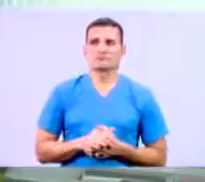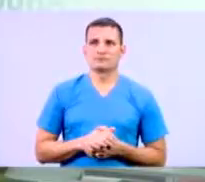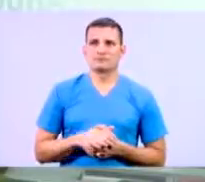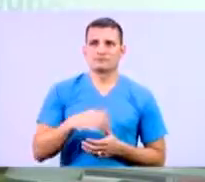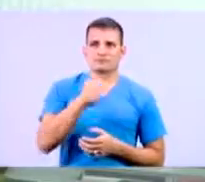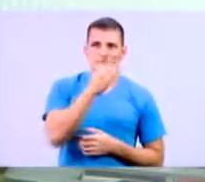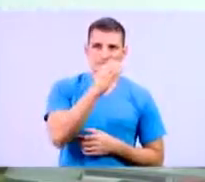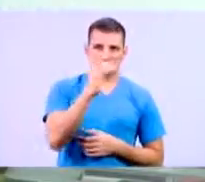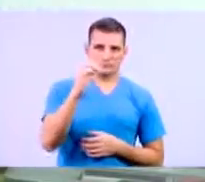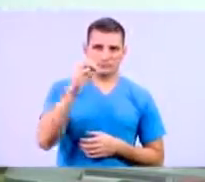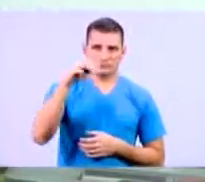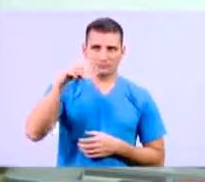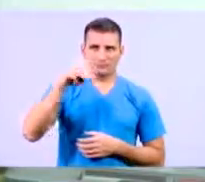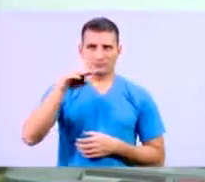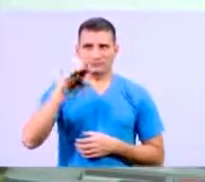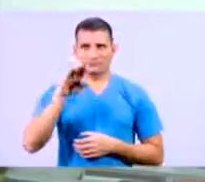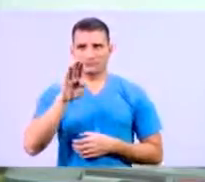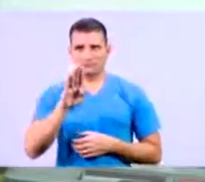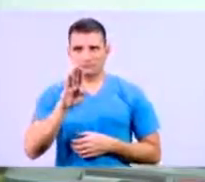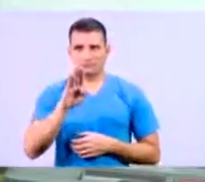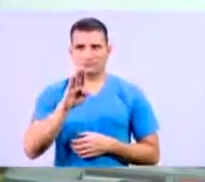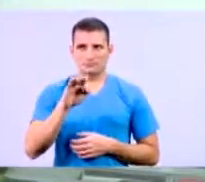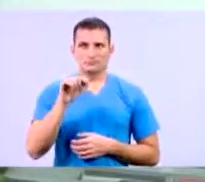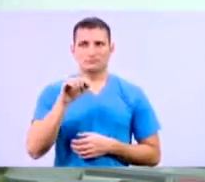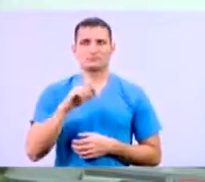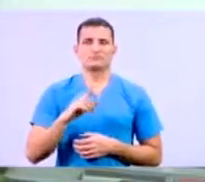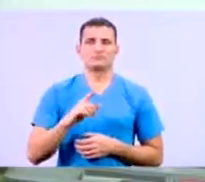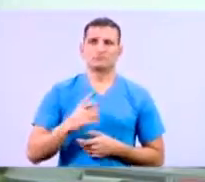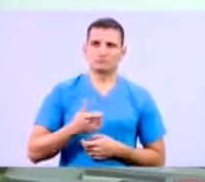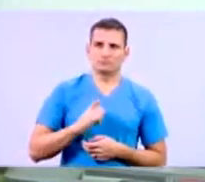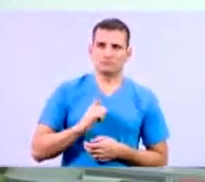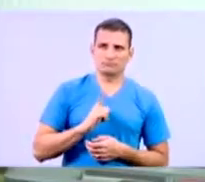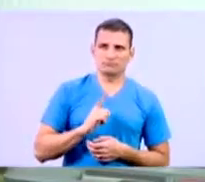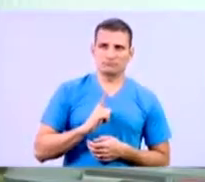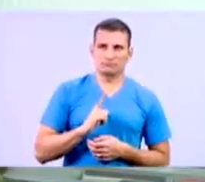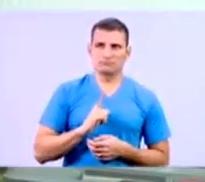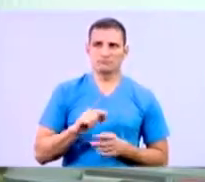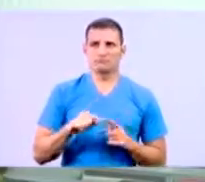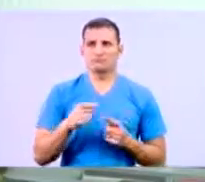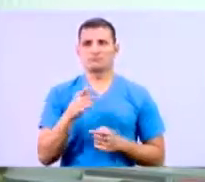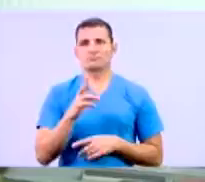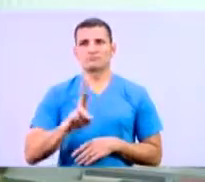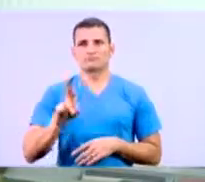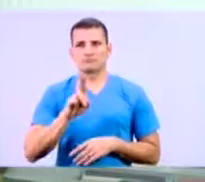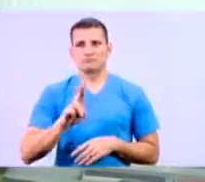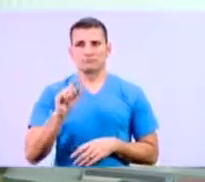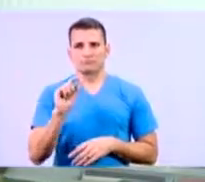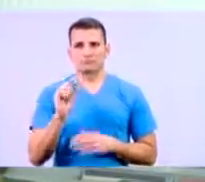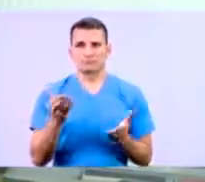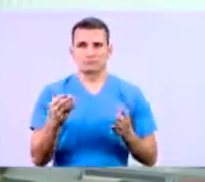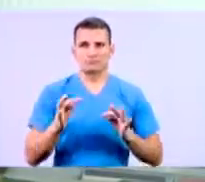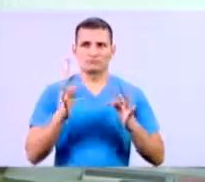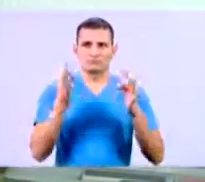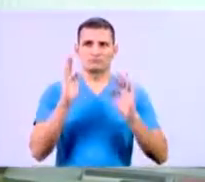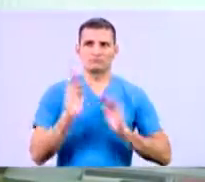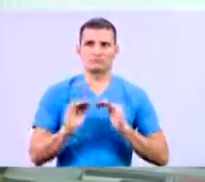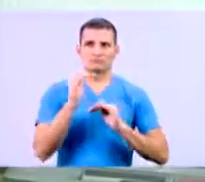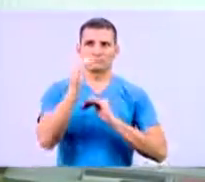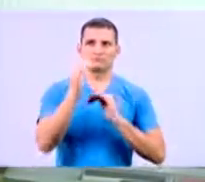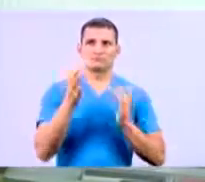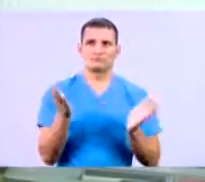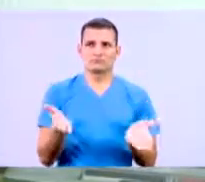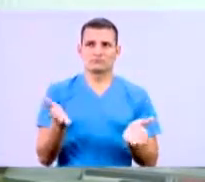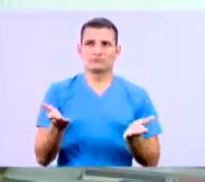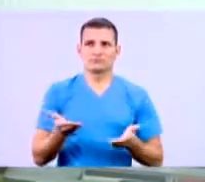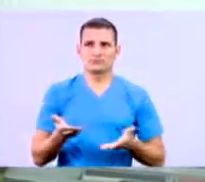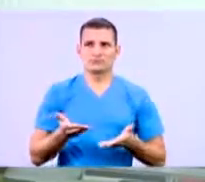100 megas já até meio que ainda existe, claro, mas meio que entrou em desuso. Hoje a tecnologia já avançou e tudo parte já